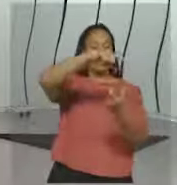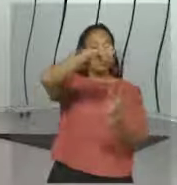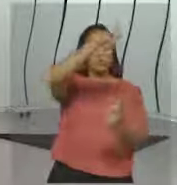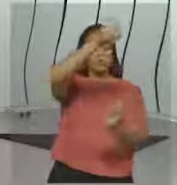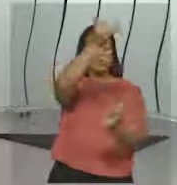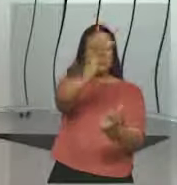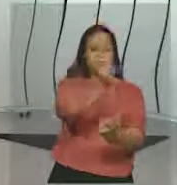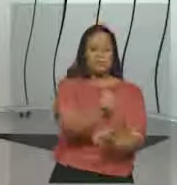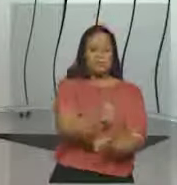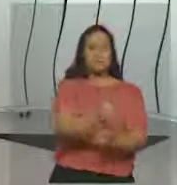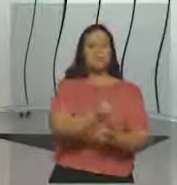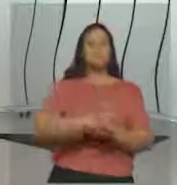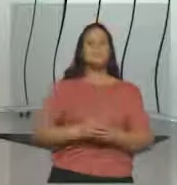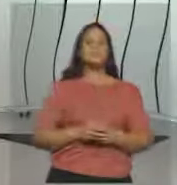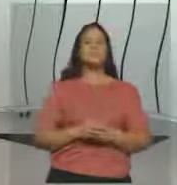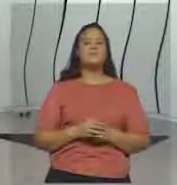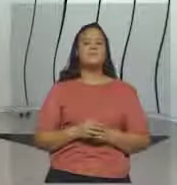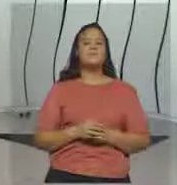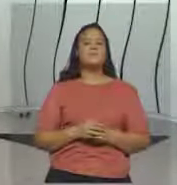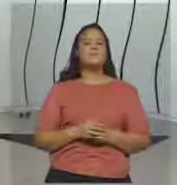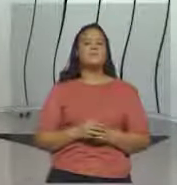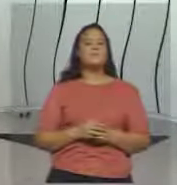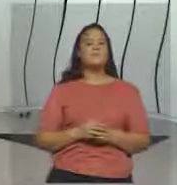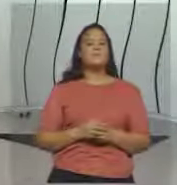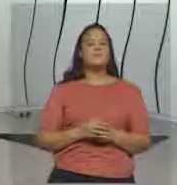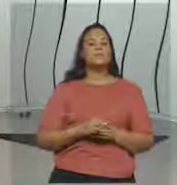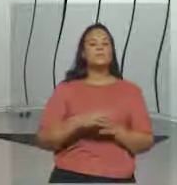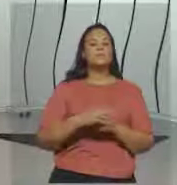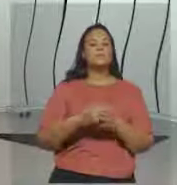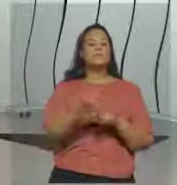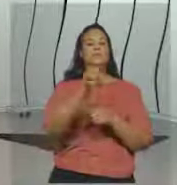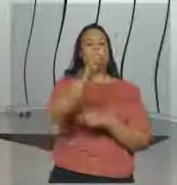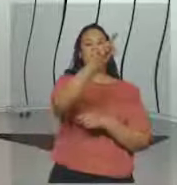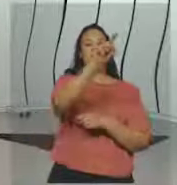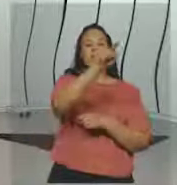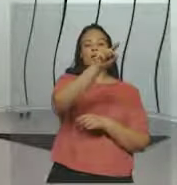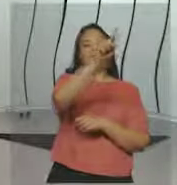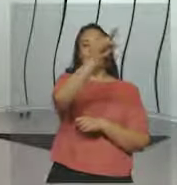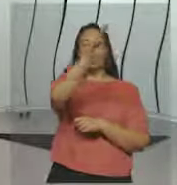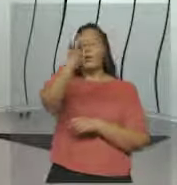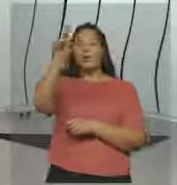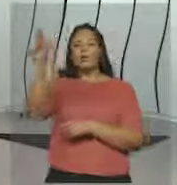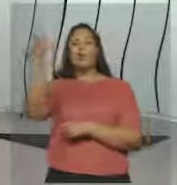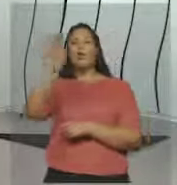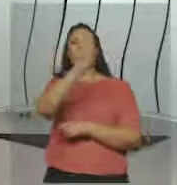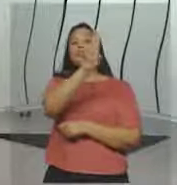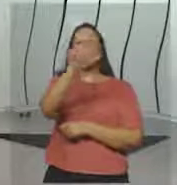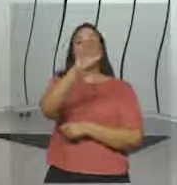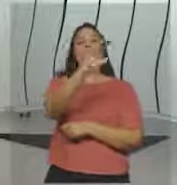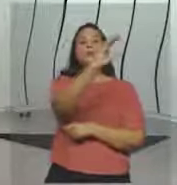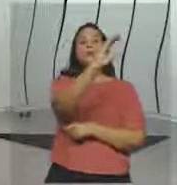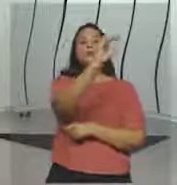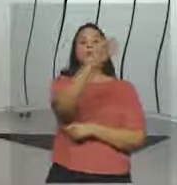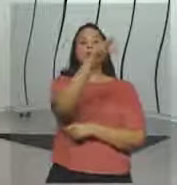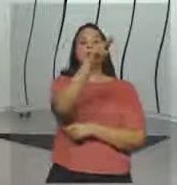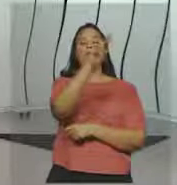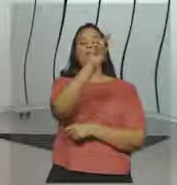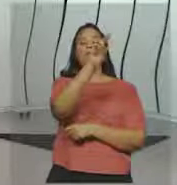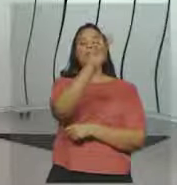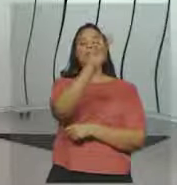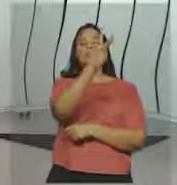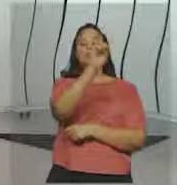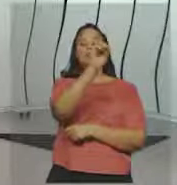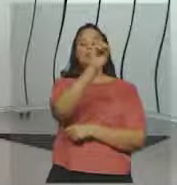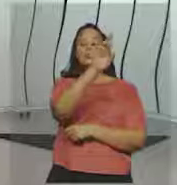o condutor. Condutor nada mais é do que essa linha aqui, ó, que está seguindo de fora a fora. Eu não estou passando super em cima não para você ver de que linha que eu estou